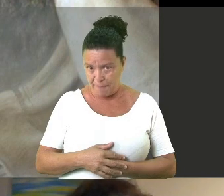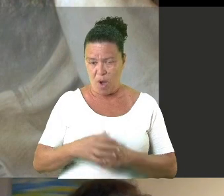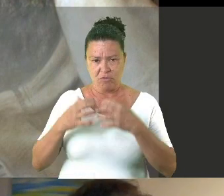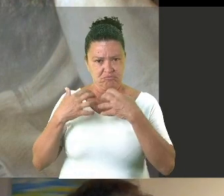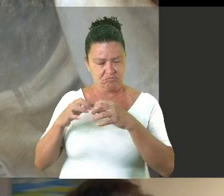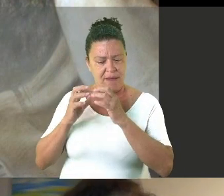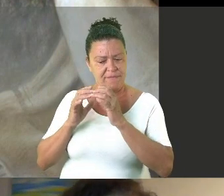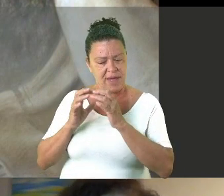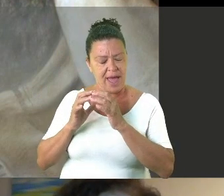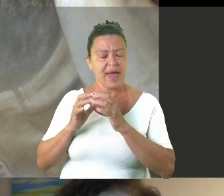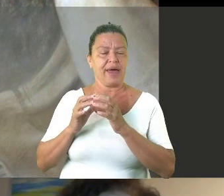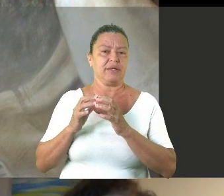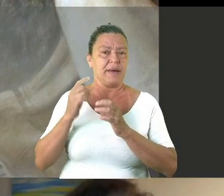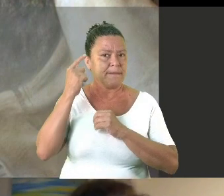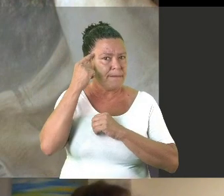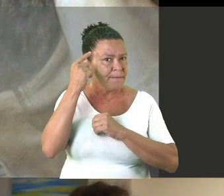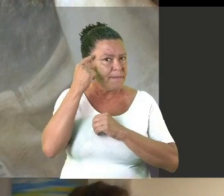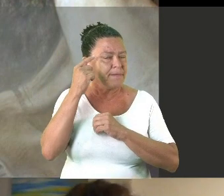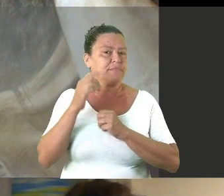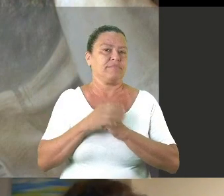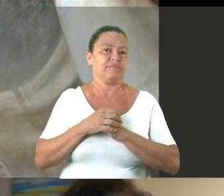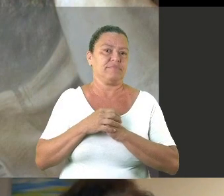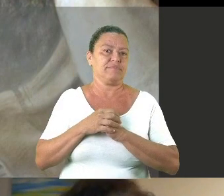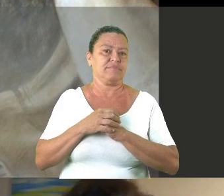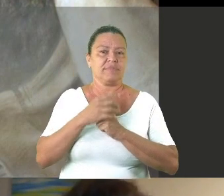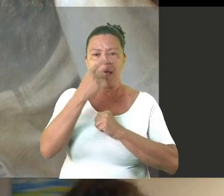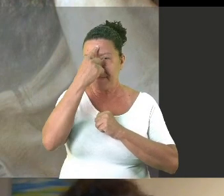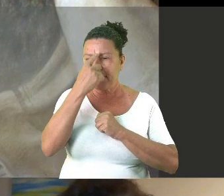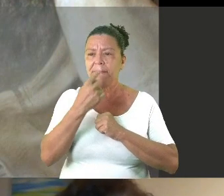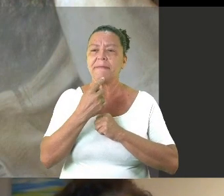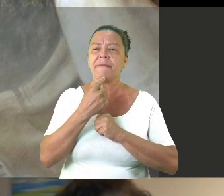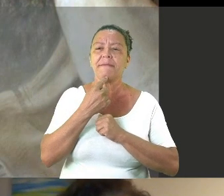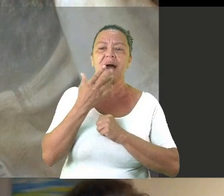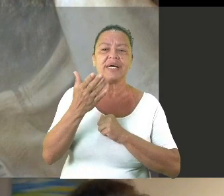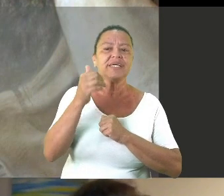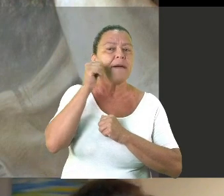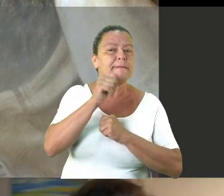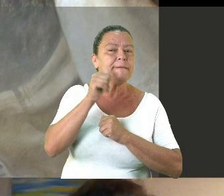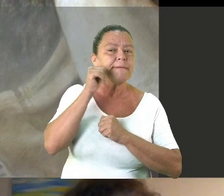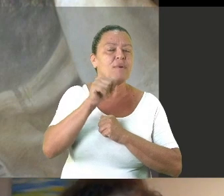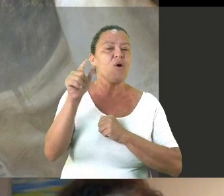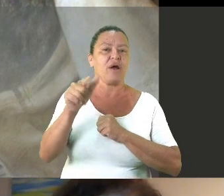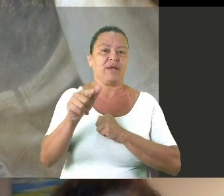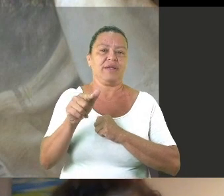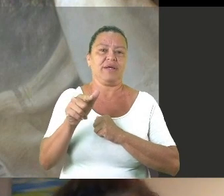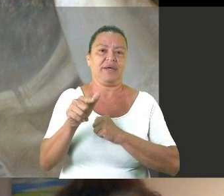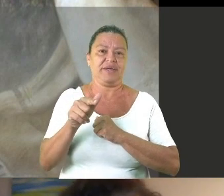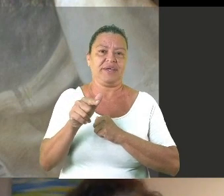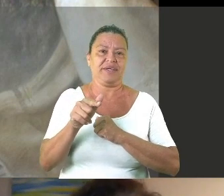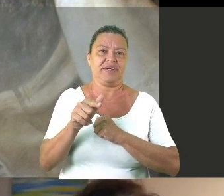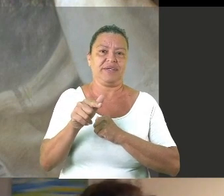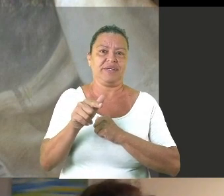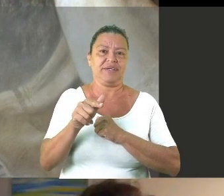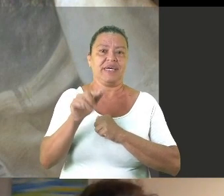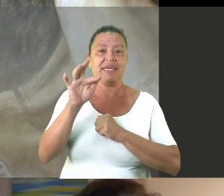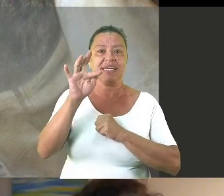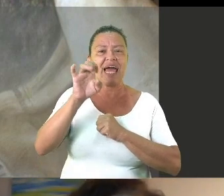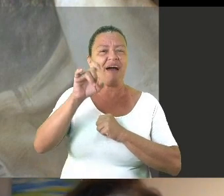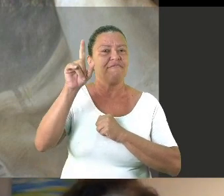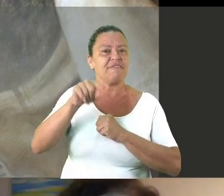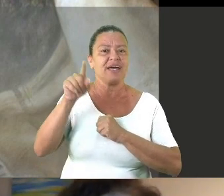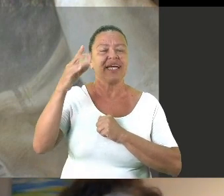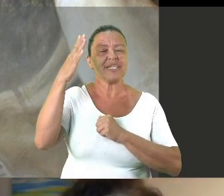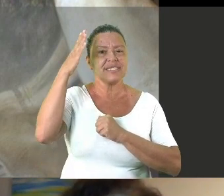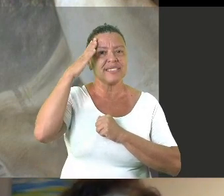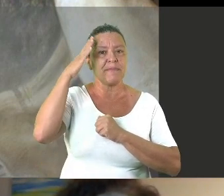reflexão, vamos ficar com essa imagem dessa mulher que, com a fé inabalável, sabia